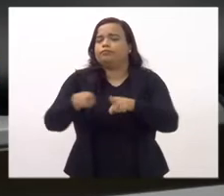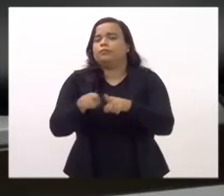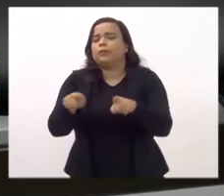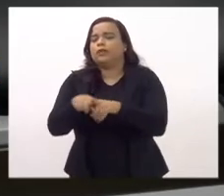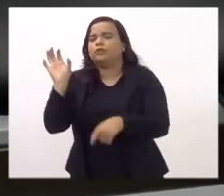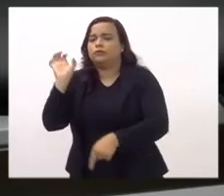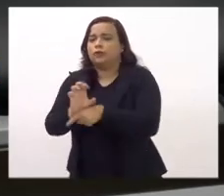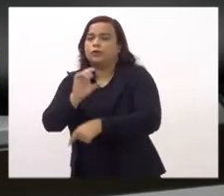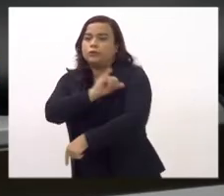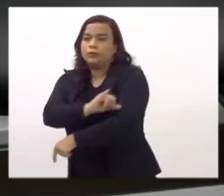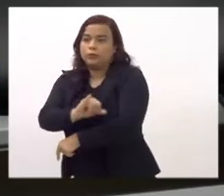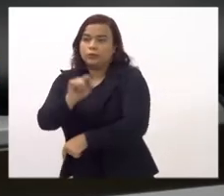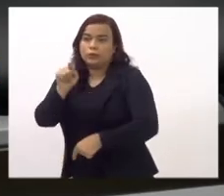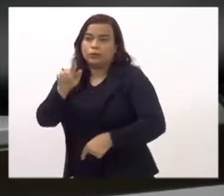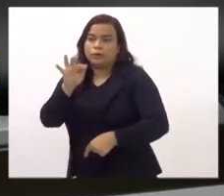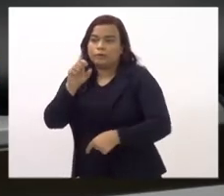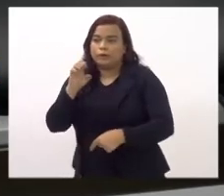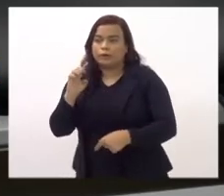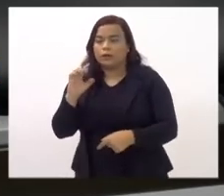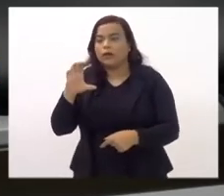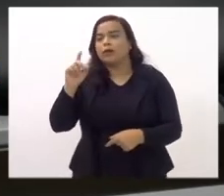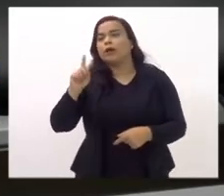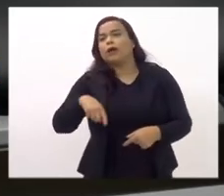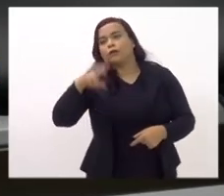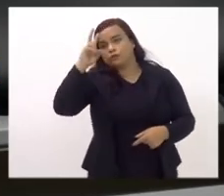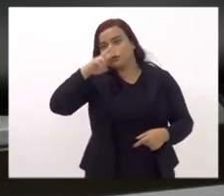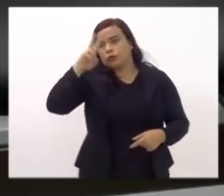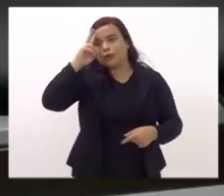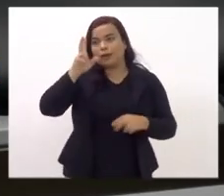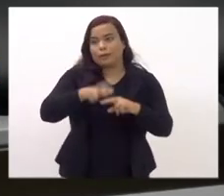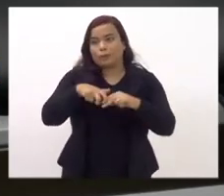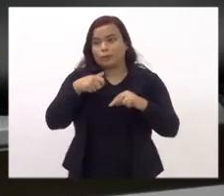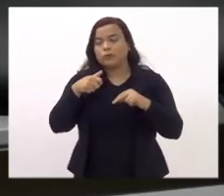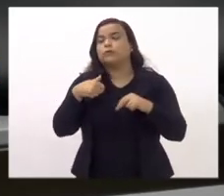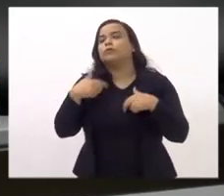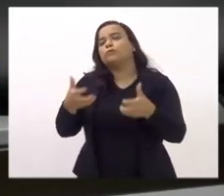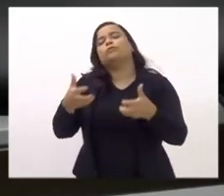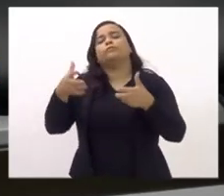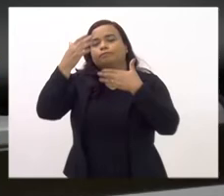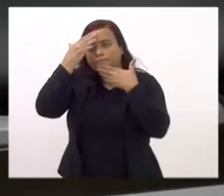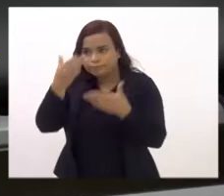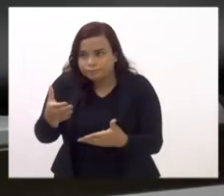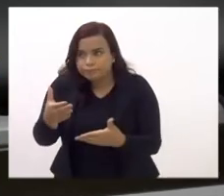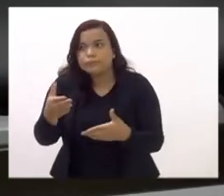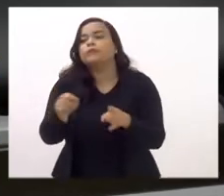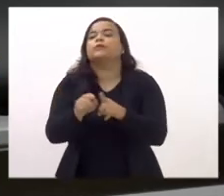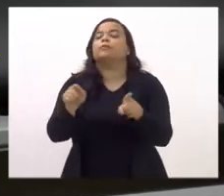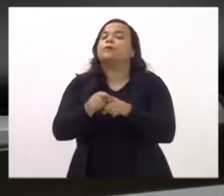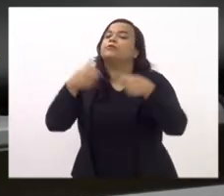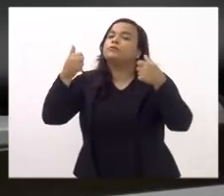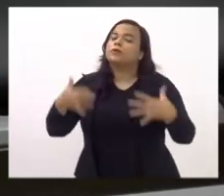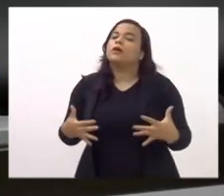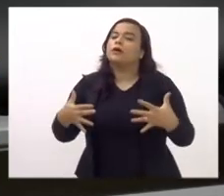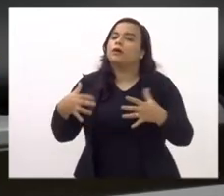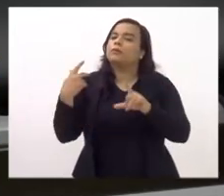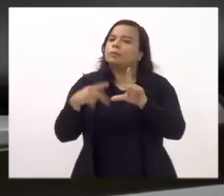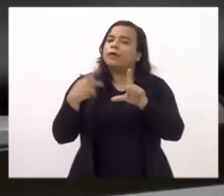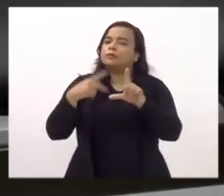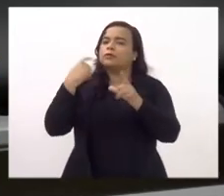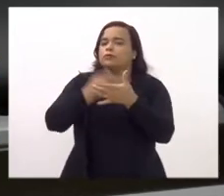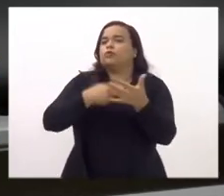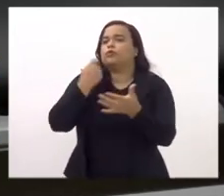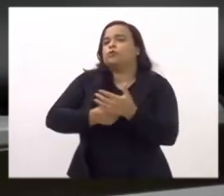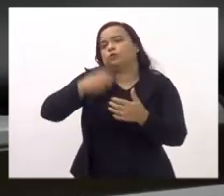que é histórica. Por isso, então, eu queria aqui agradecer, né, e também dizer que o passe livre, né, sempre foi uma luta